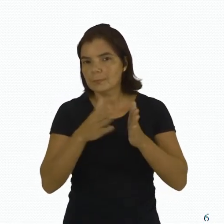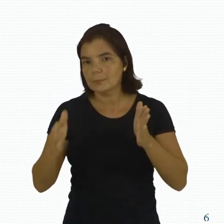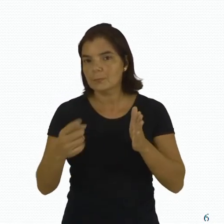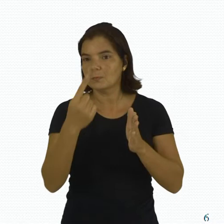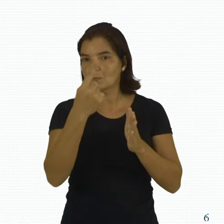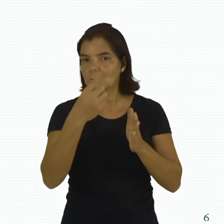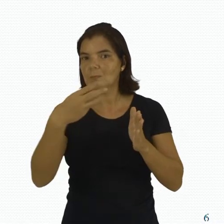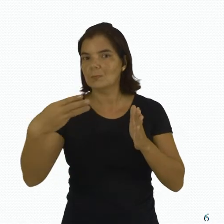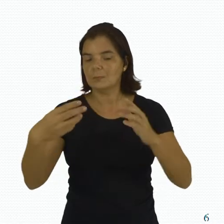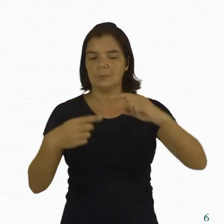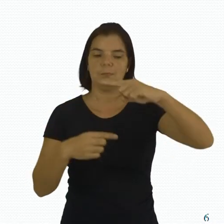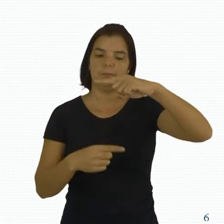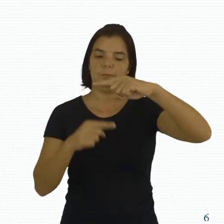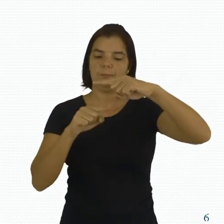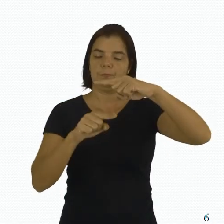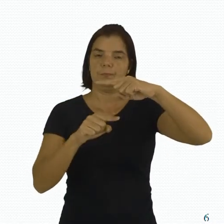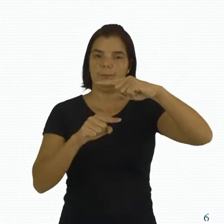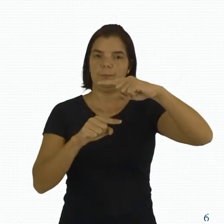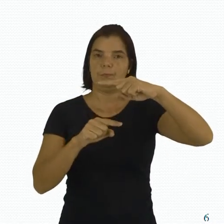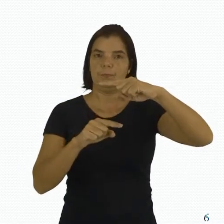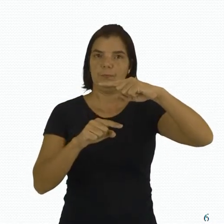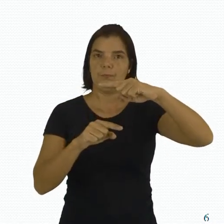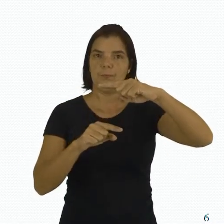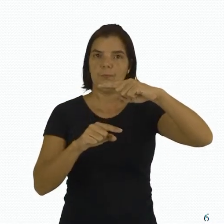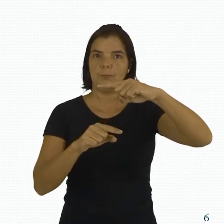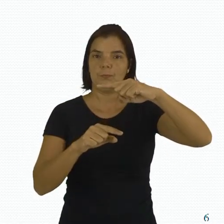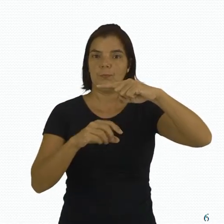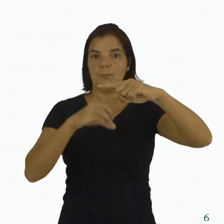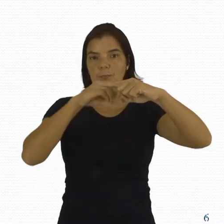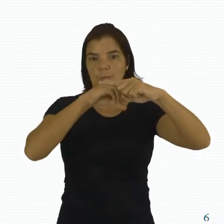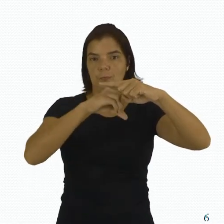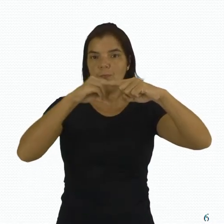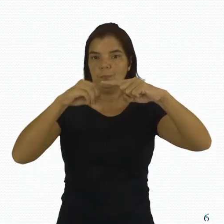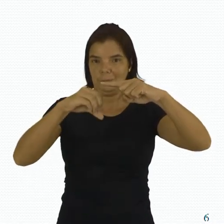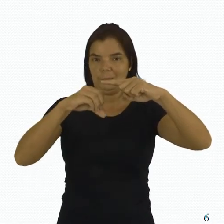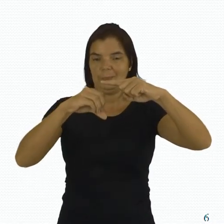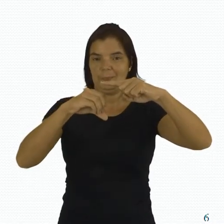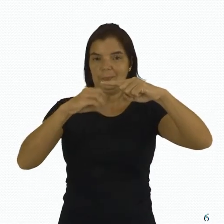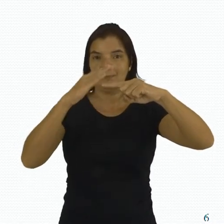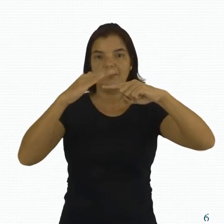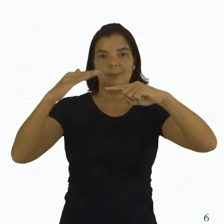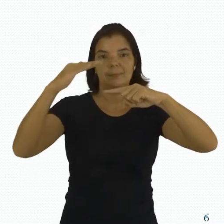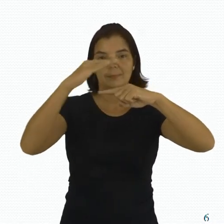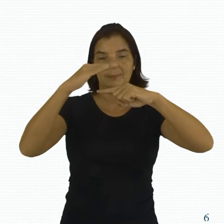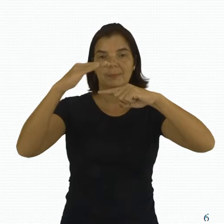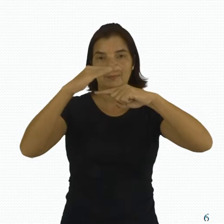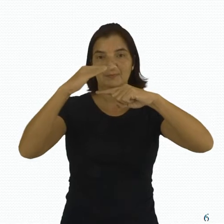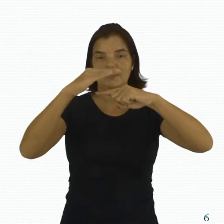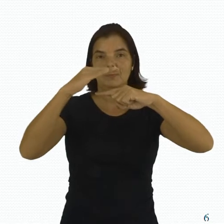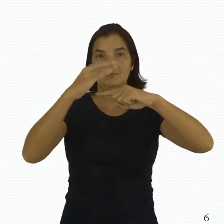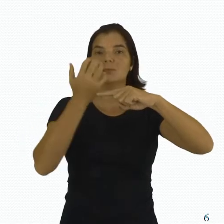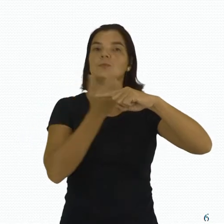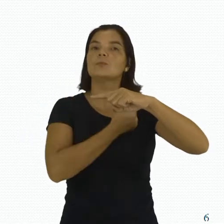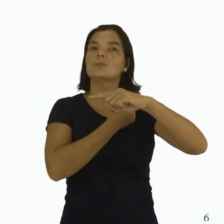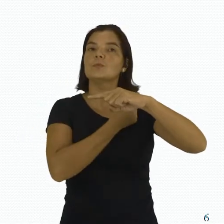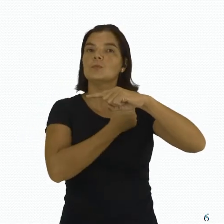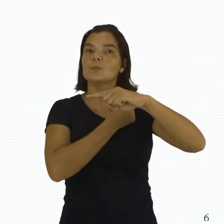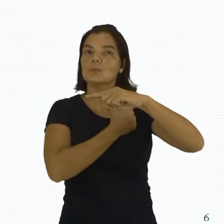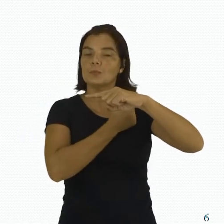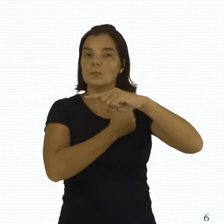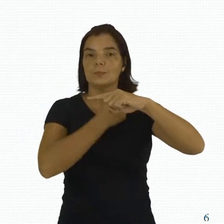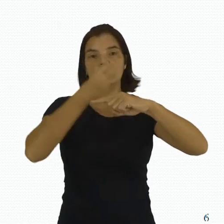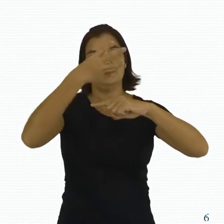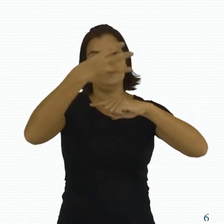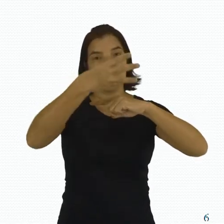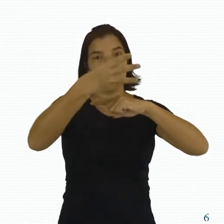3, então embaixo eu coloco 2 noves. Em cima, eu faço uma subtração. Primeiro, eu coloco a parte inteira junto com o período e formo um